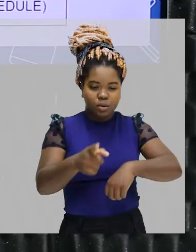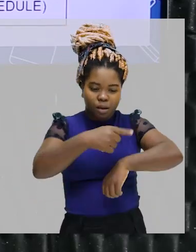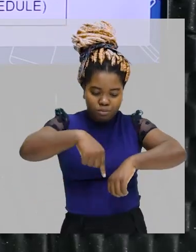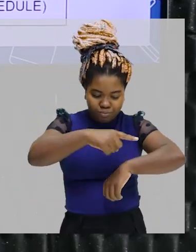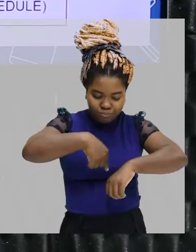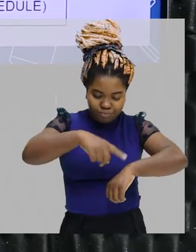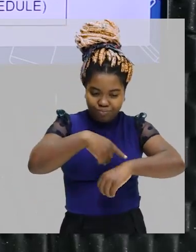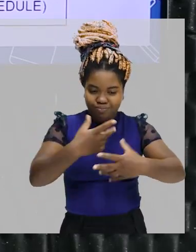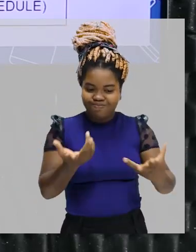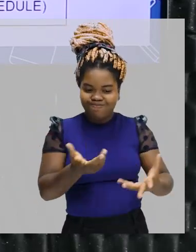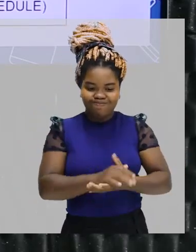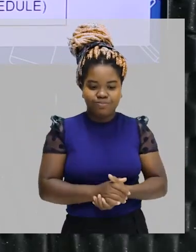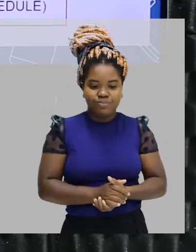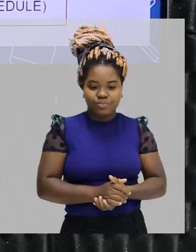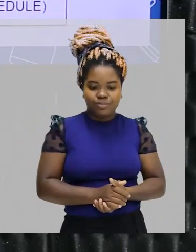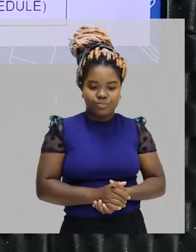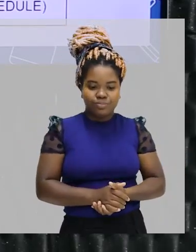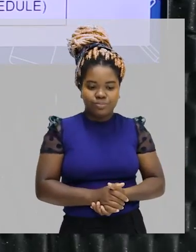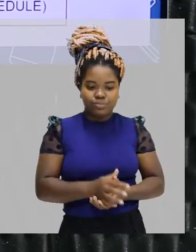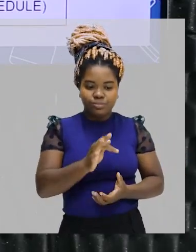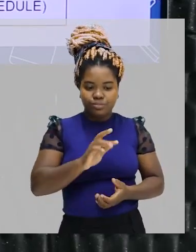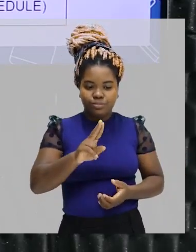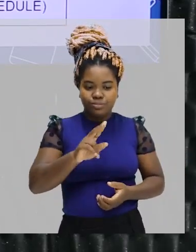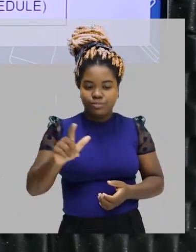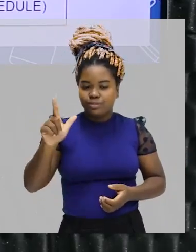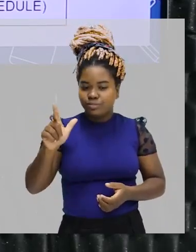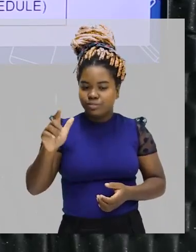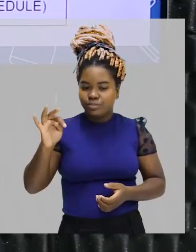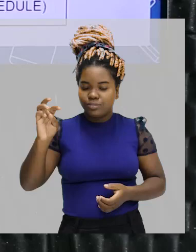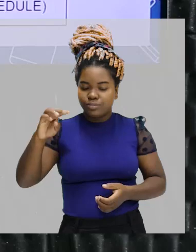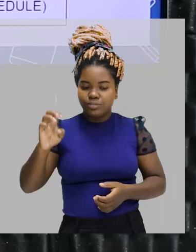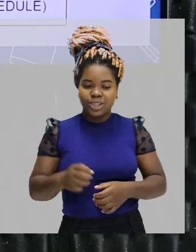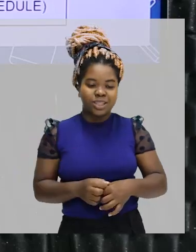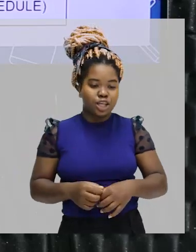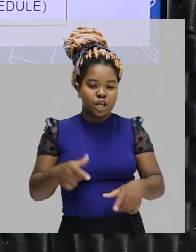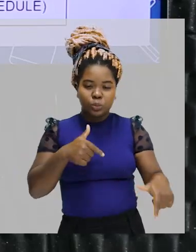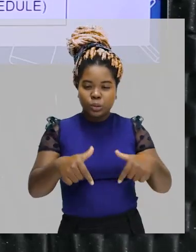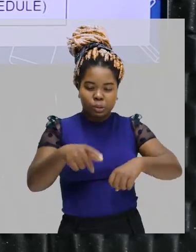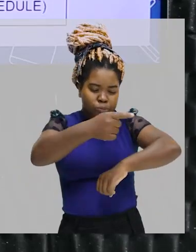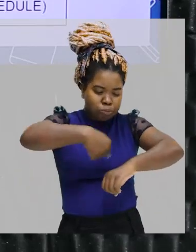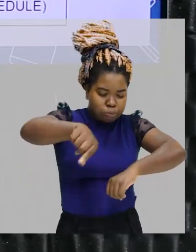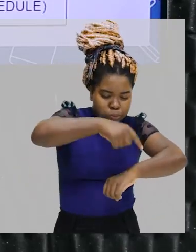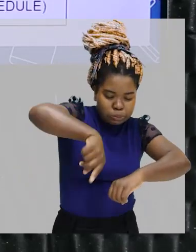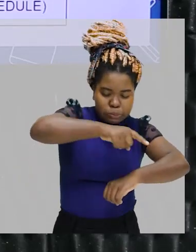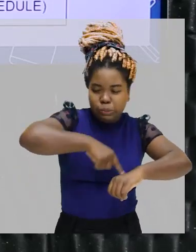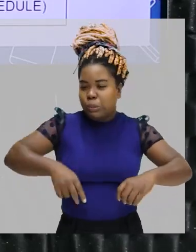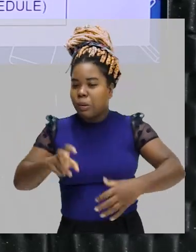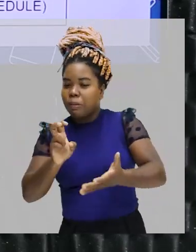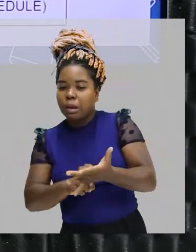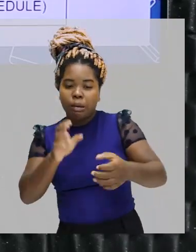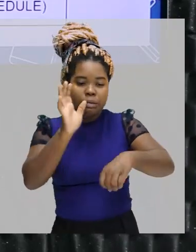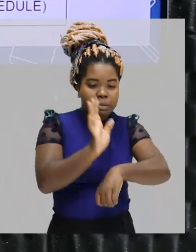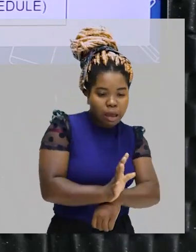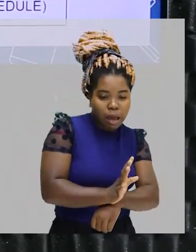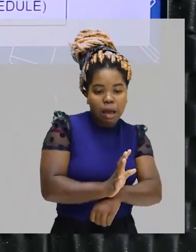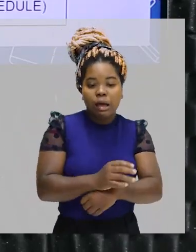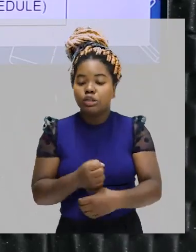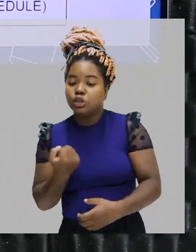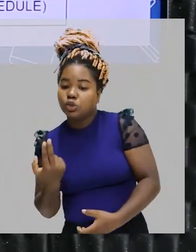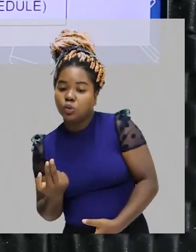significa cheio, tá? Então, full-time é esse trabalho integral. A pessoa trabalha manhã e tarde, ou trabalha